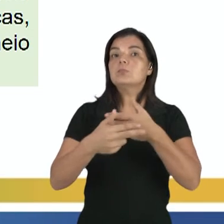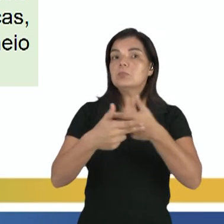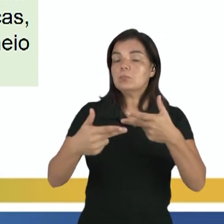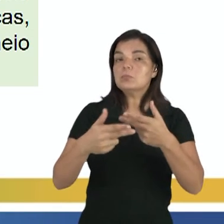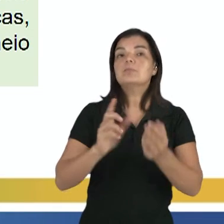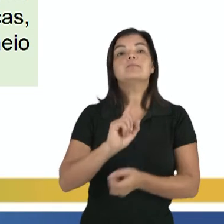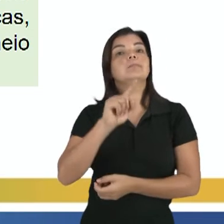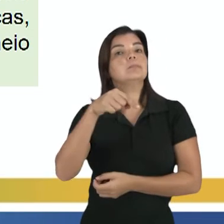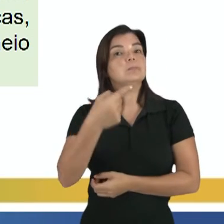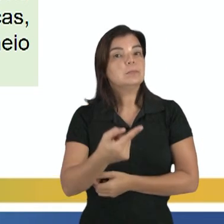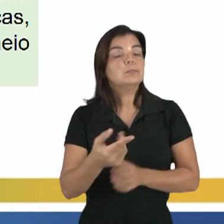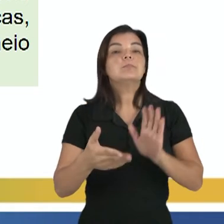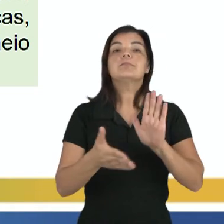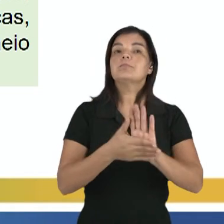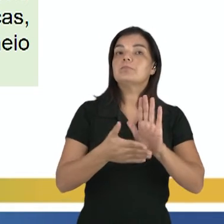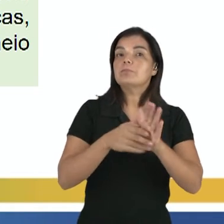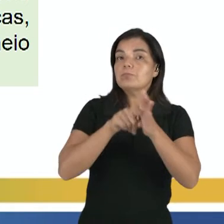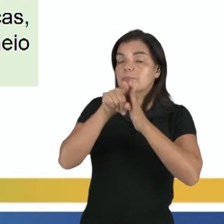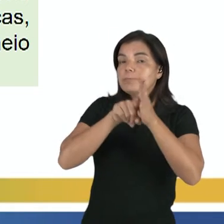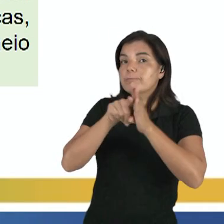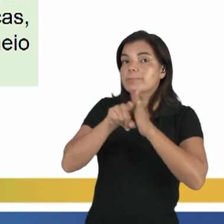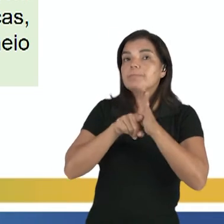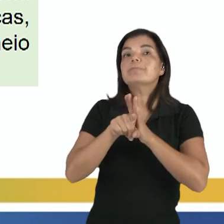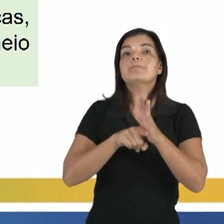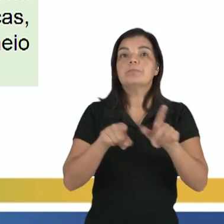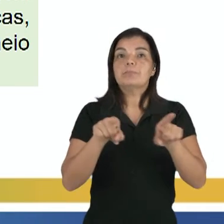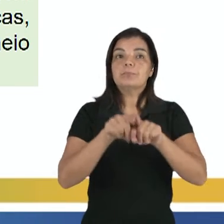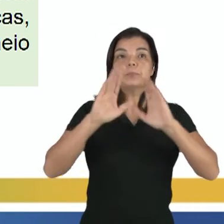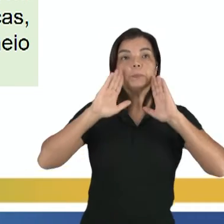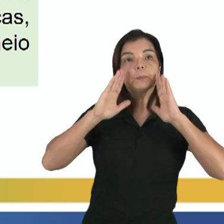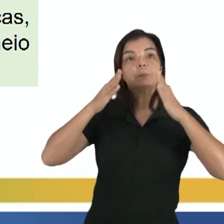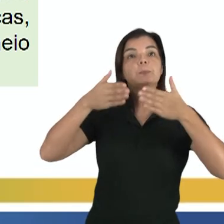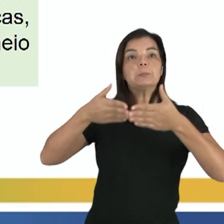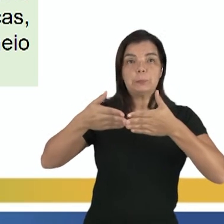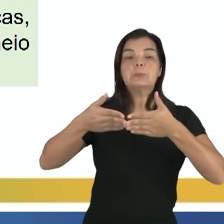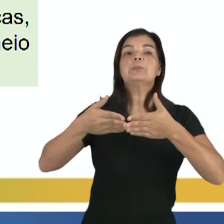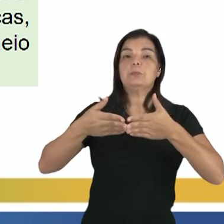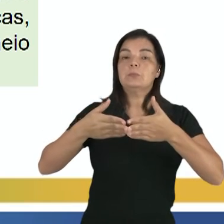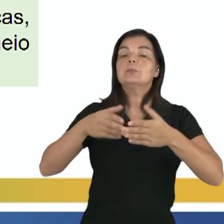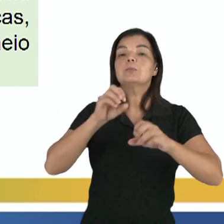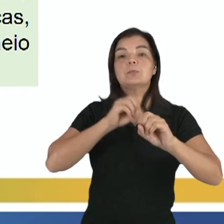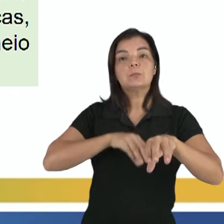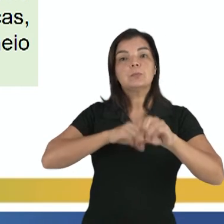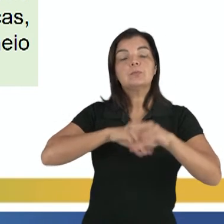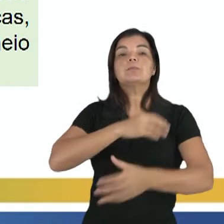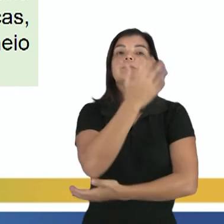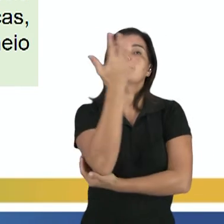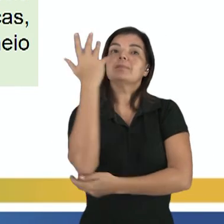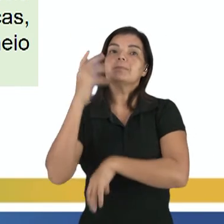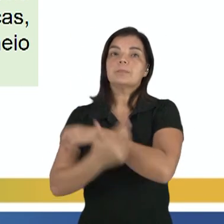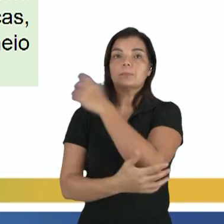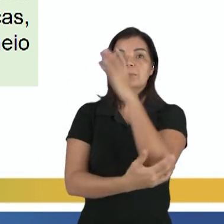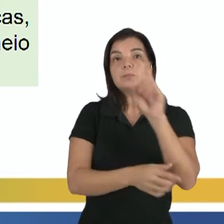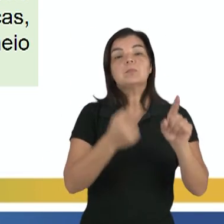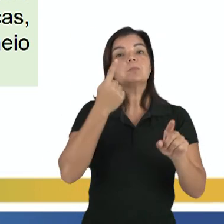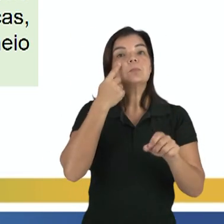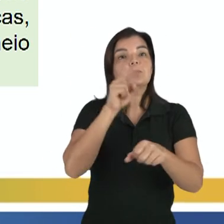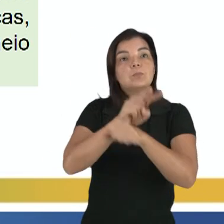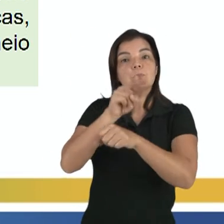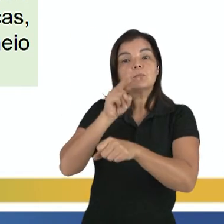E, além disso, proporciona pesquisas científicas, né, voltadas para o manejo e a educação